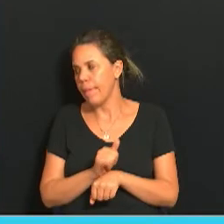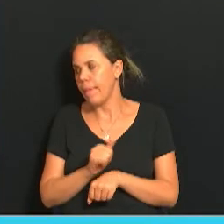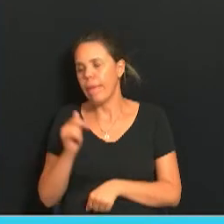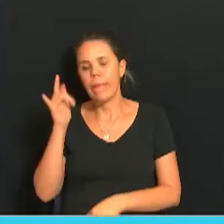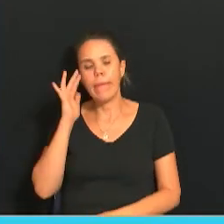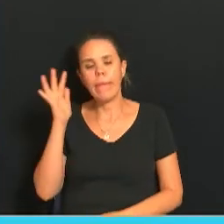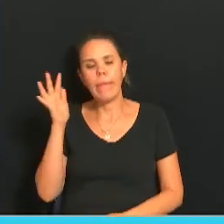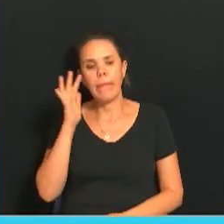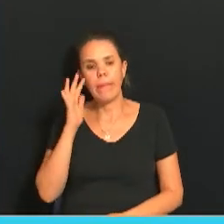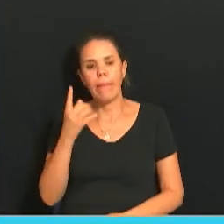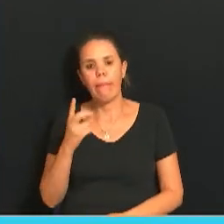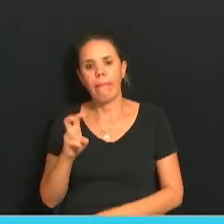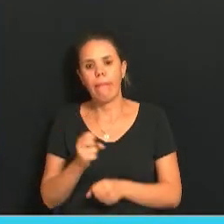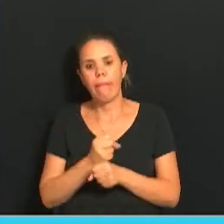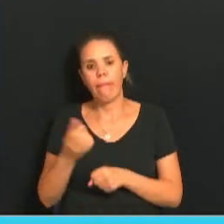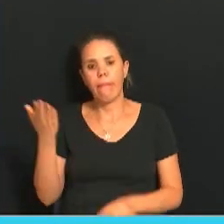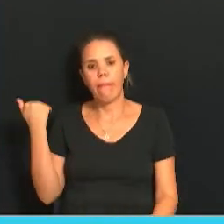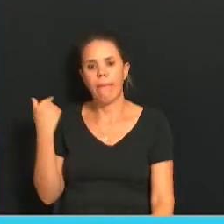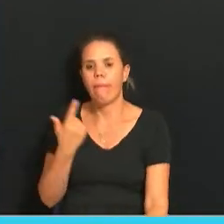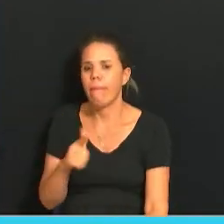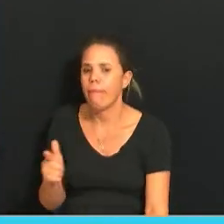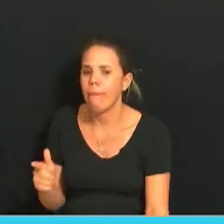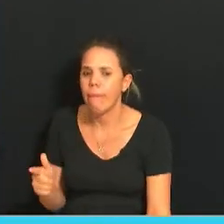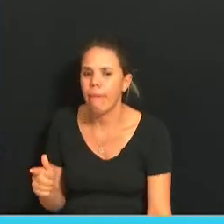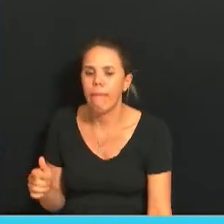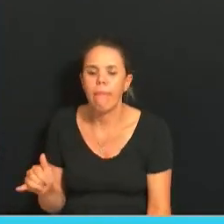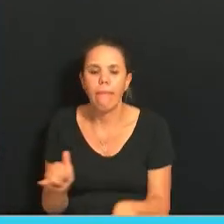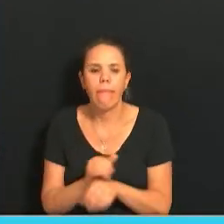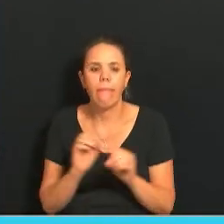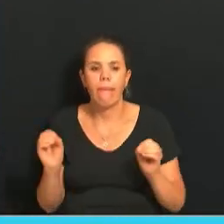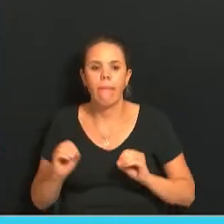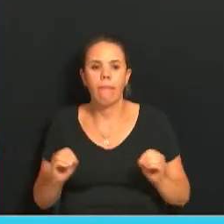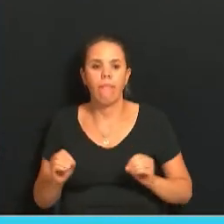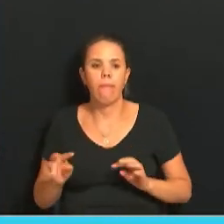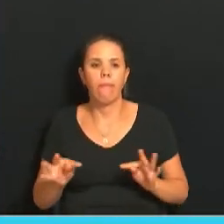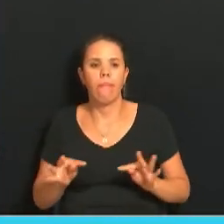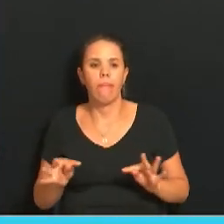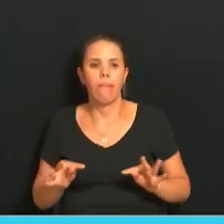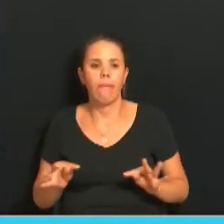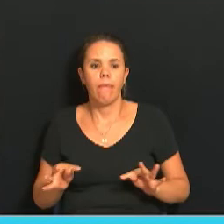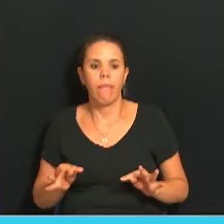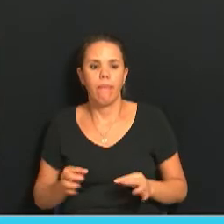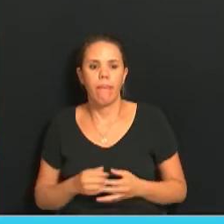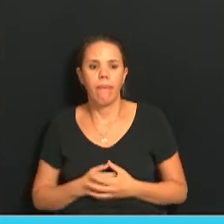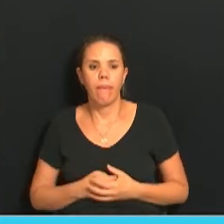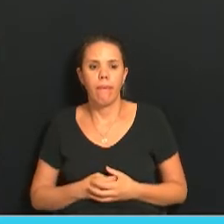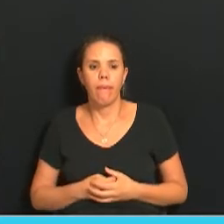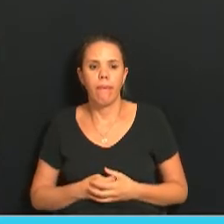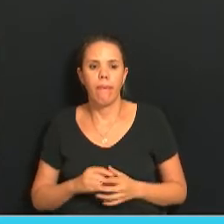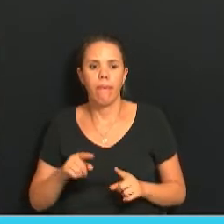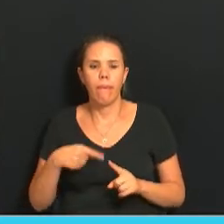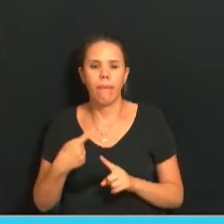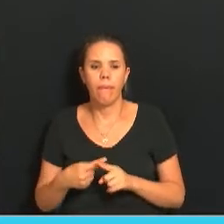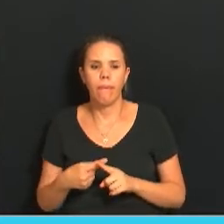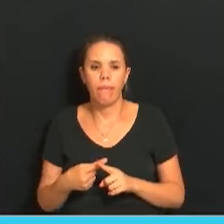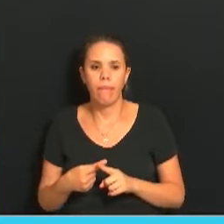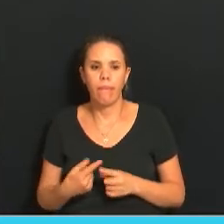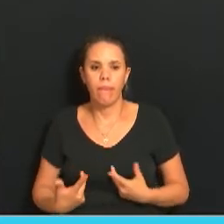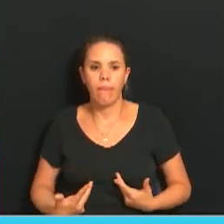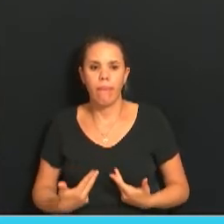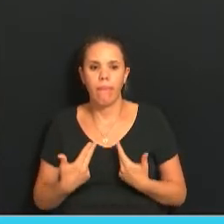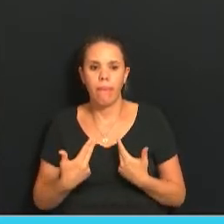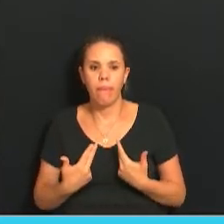cerca de 15 anos atrás, a gente não tinha estratégia nenhuma para tratar o câncer renal, além da cirurgia.